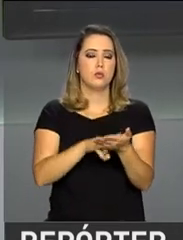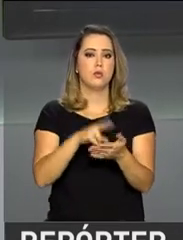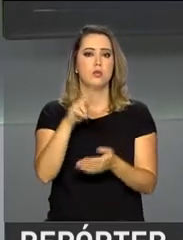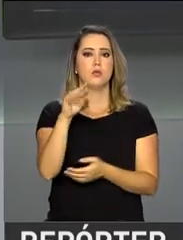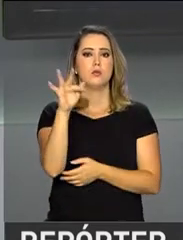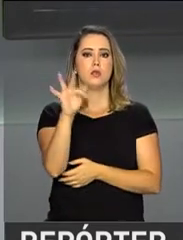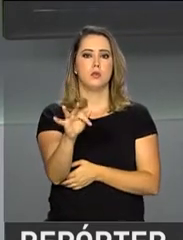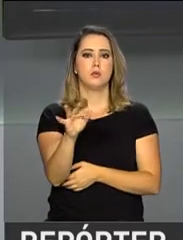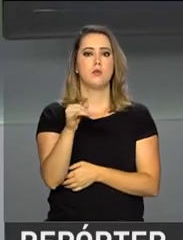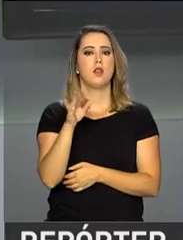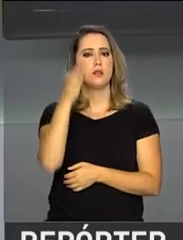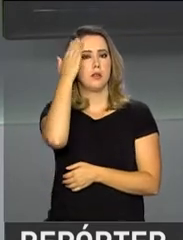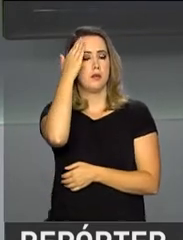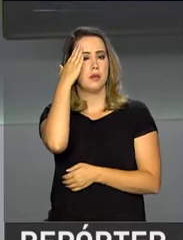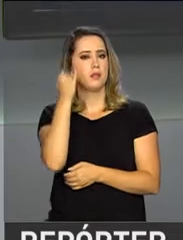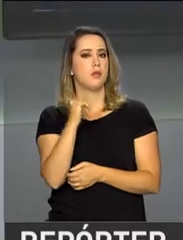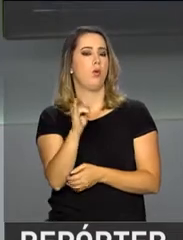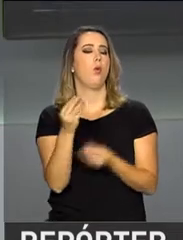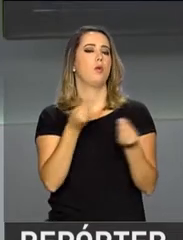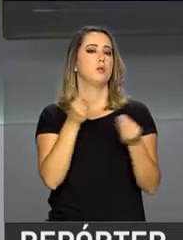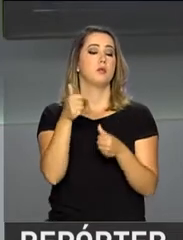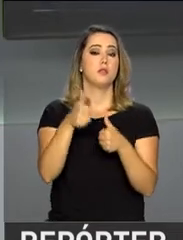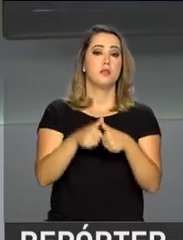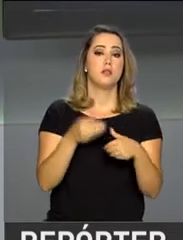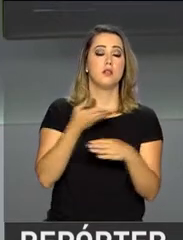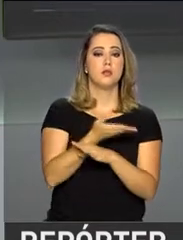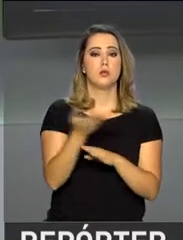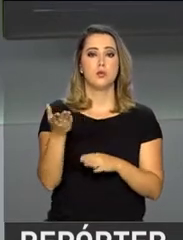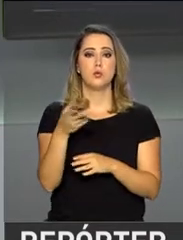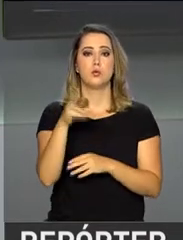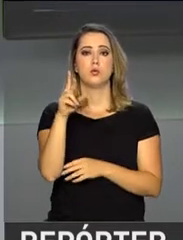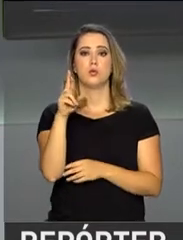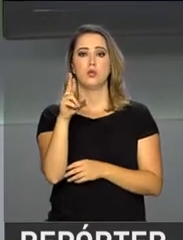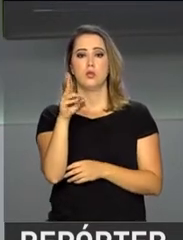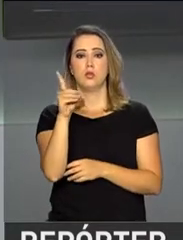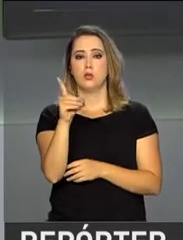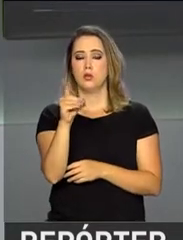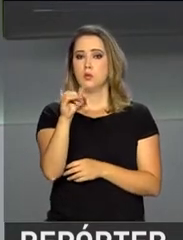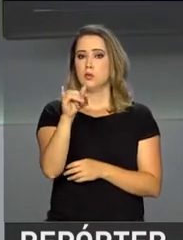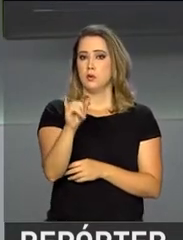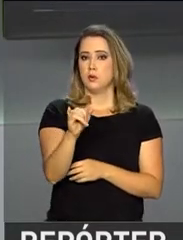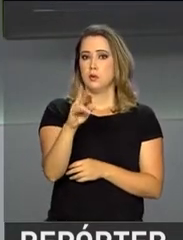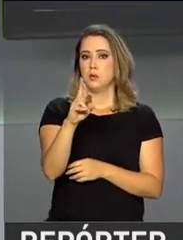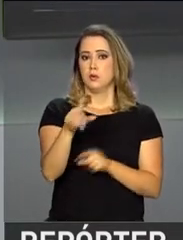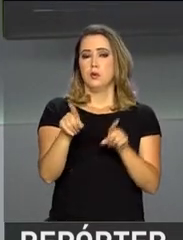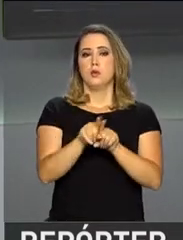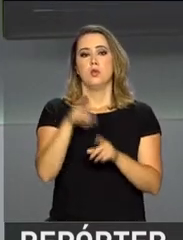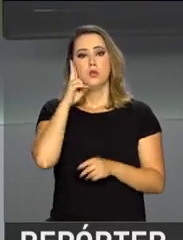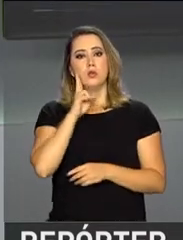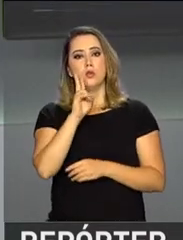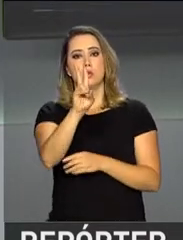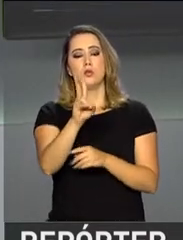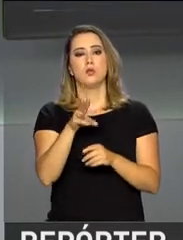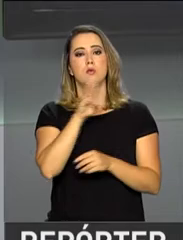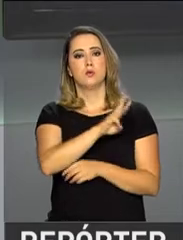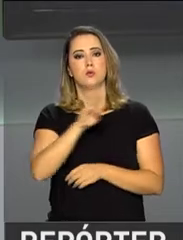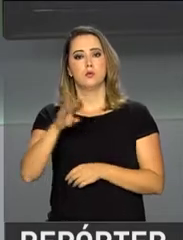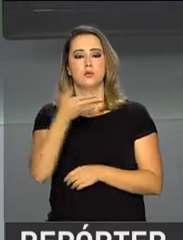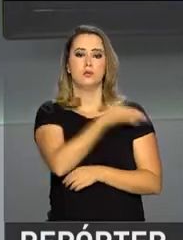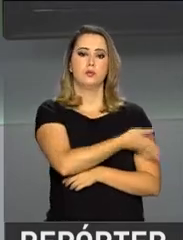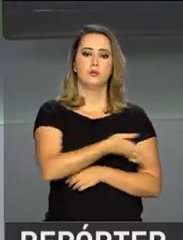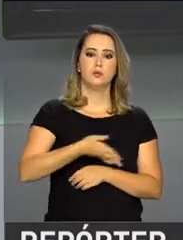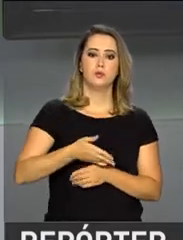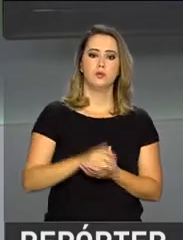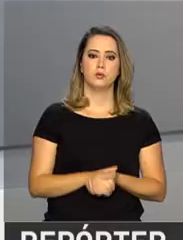para saber a situação da declaração do imposto de renda apresentada basta consultar a página da receita federal na